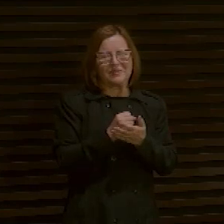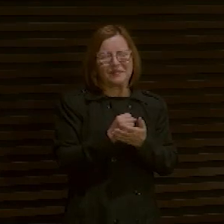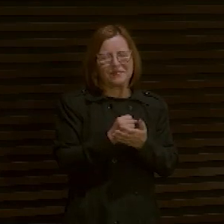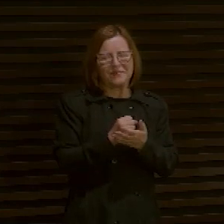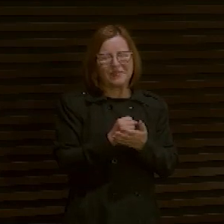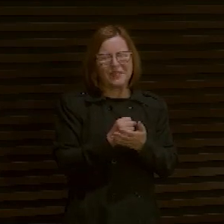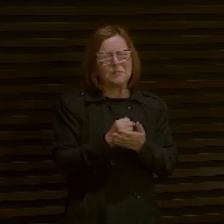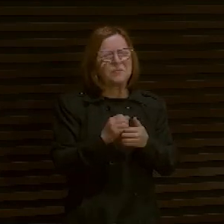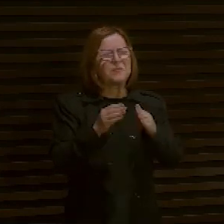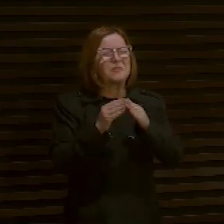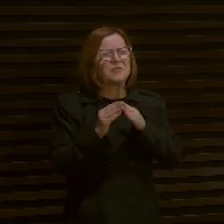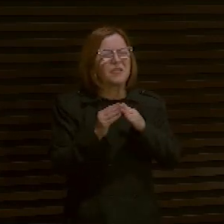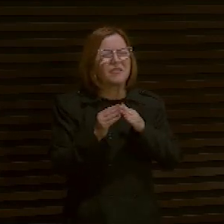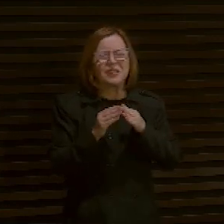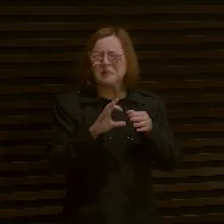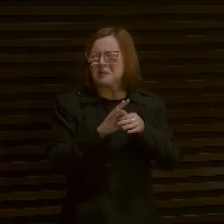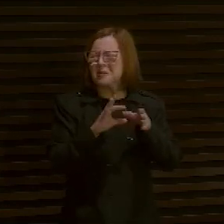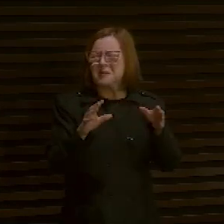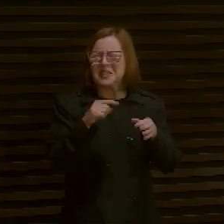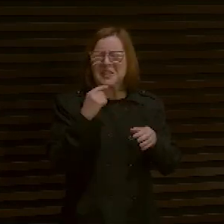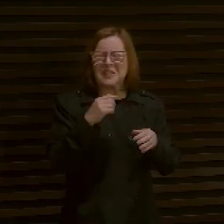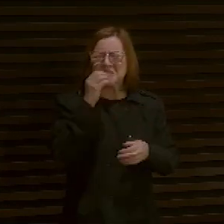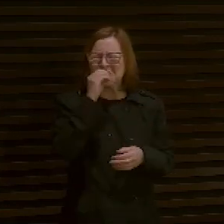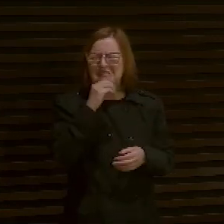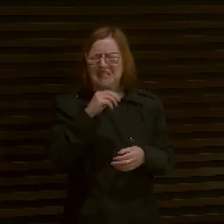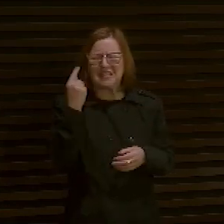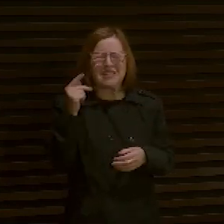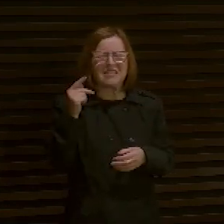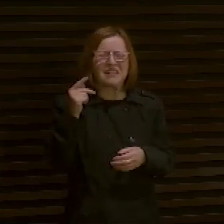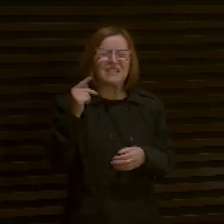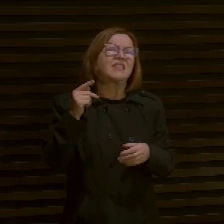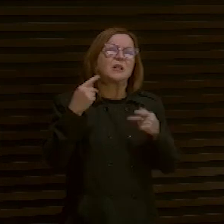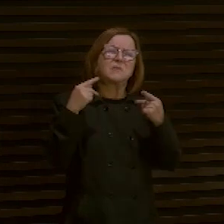nos permita sermos negligentes com a pregação do Teu santo Evangelho, Pai.